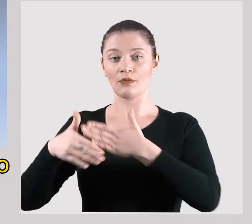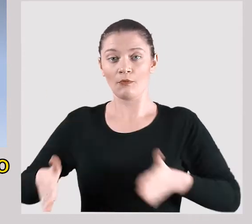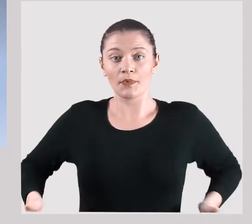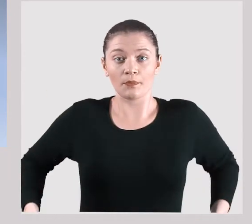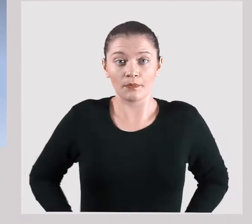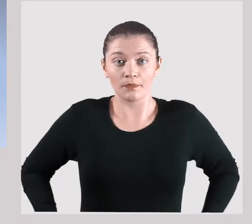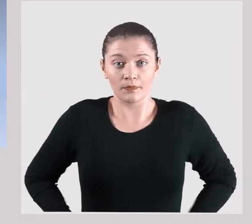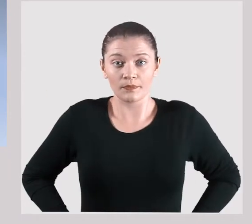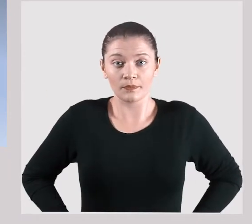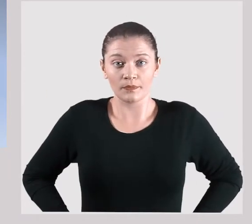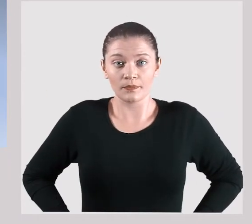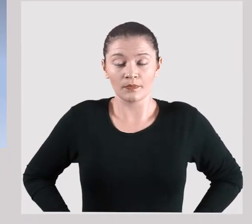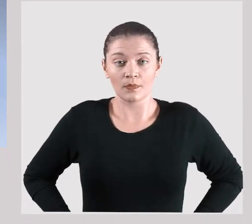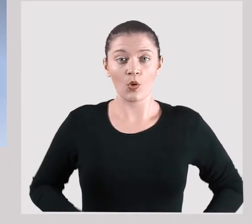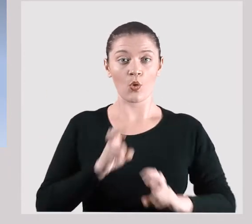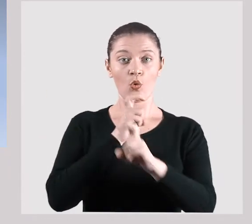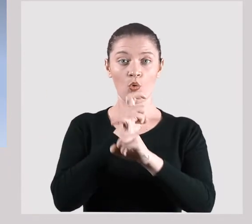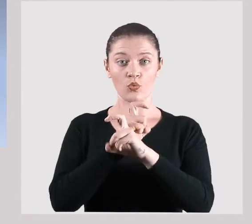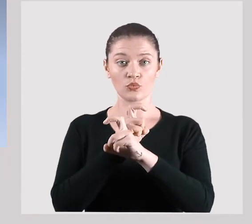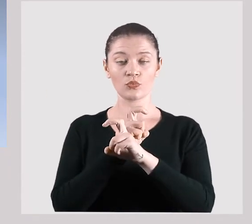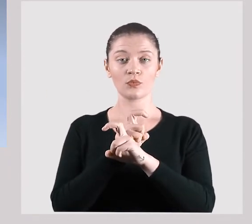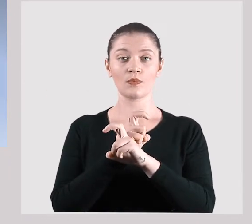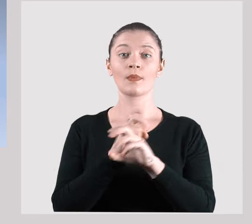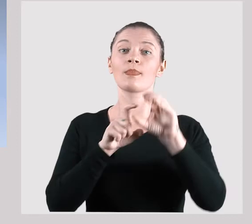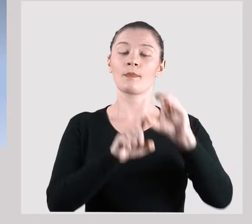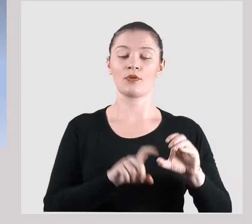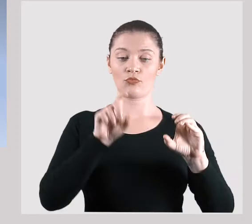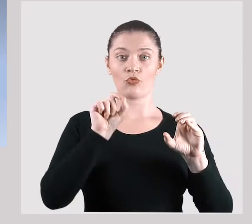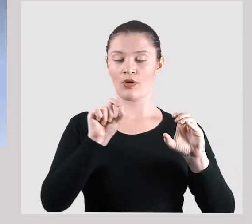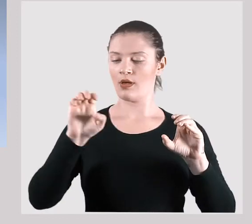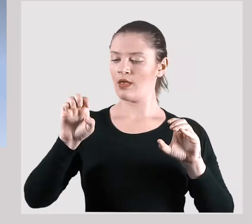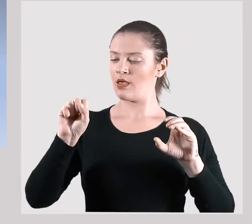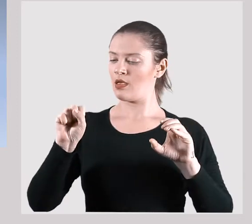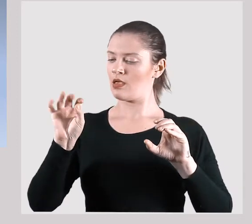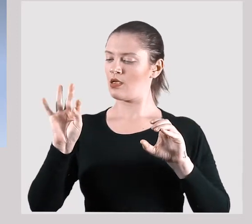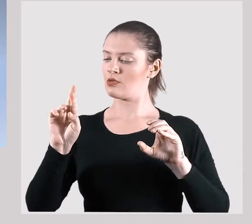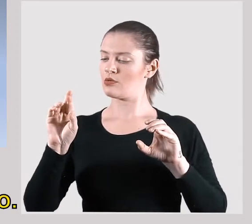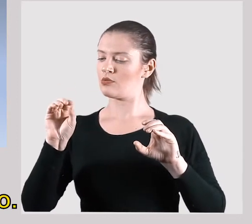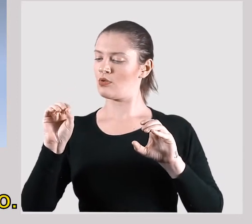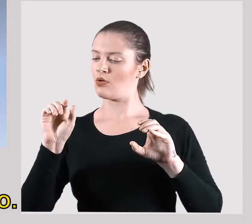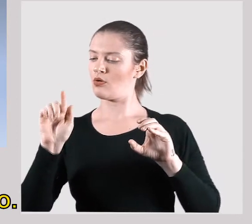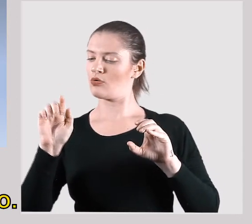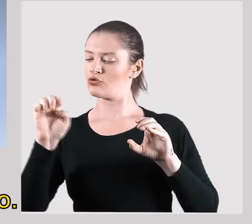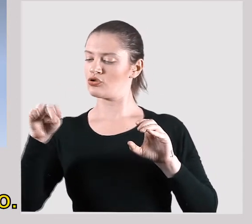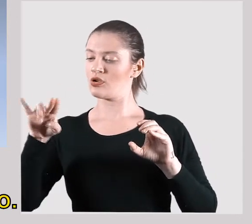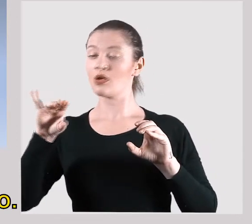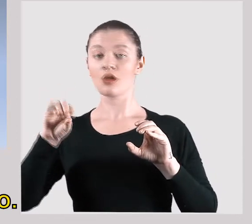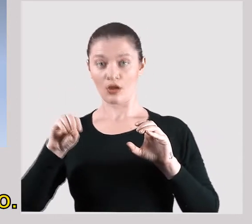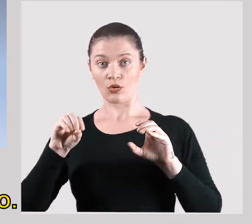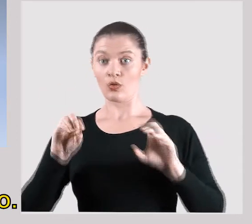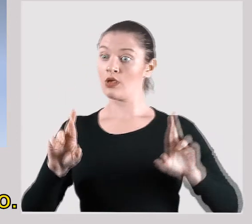menina, o desenvolvimento ósseo depende do estrogênio, e o quadril da menina é diferente, né, do menino, porque